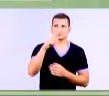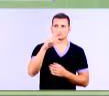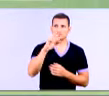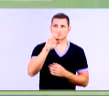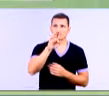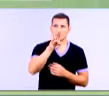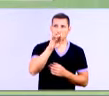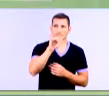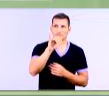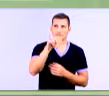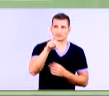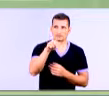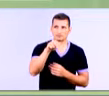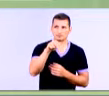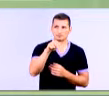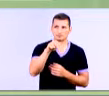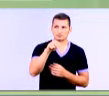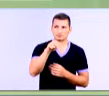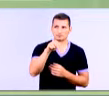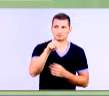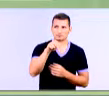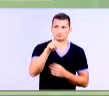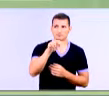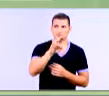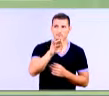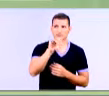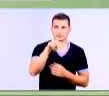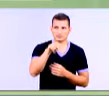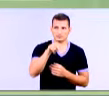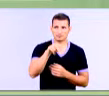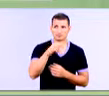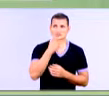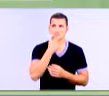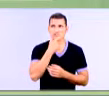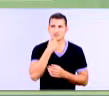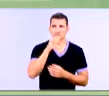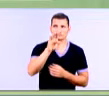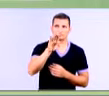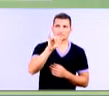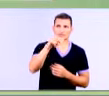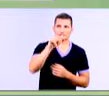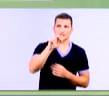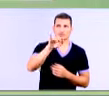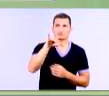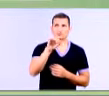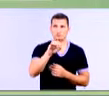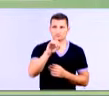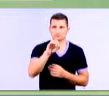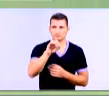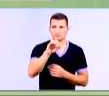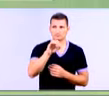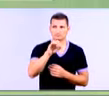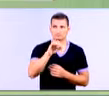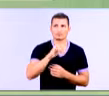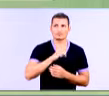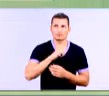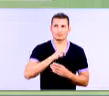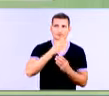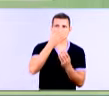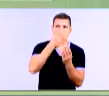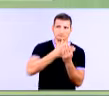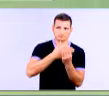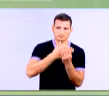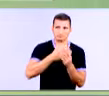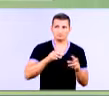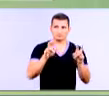Bin, do inglês binário e do português também binário, vai estar os arquivos que